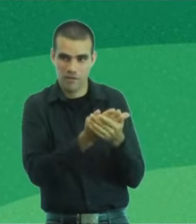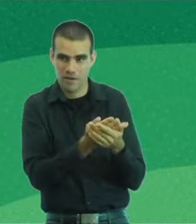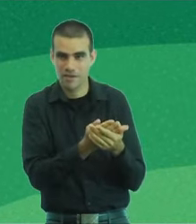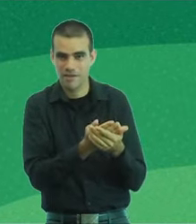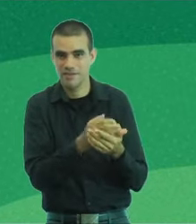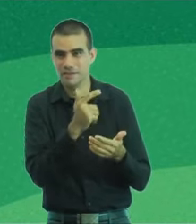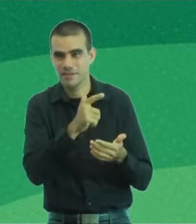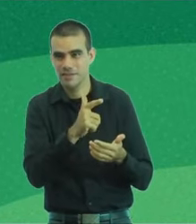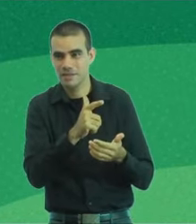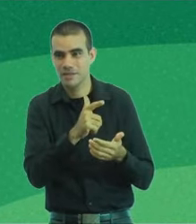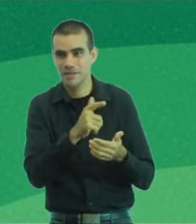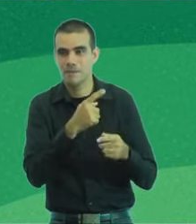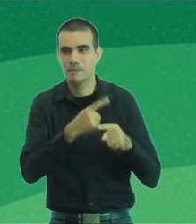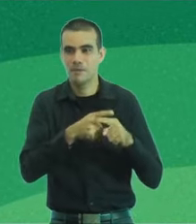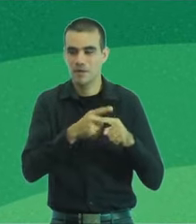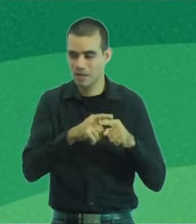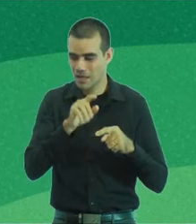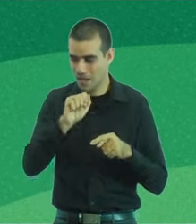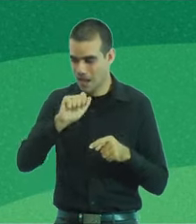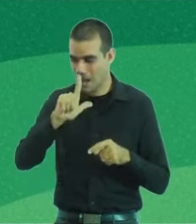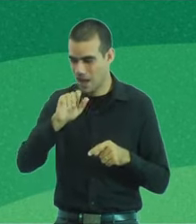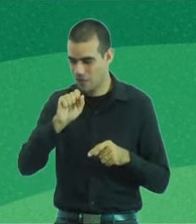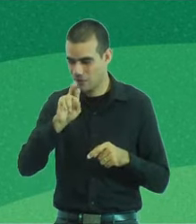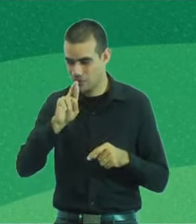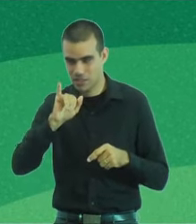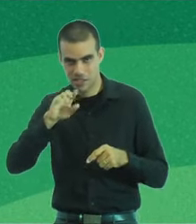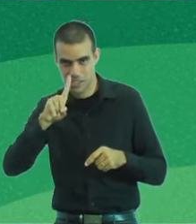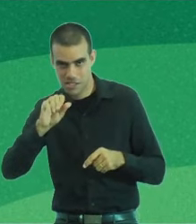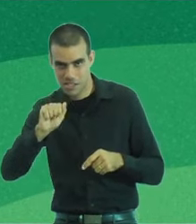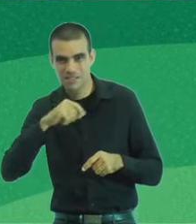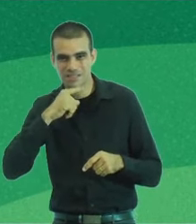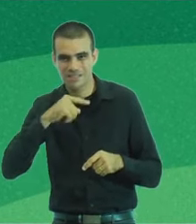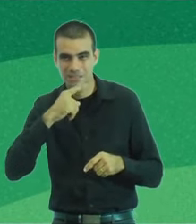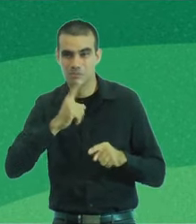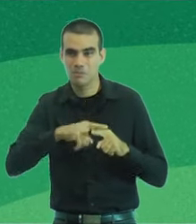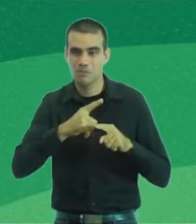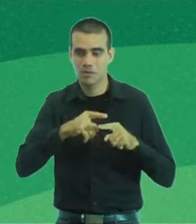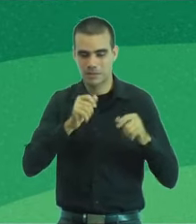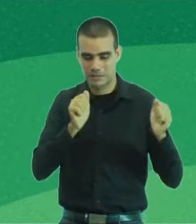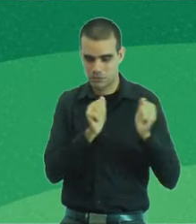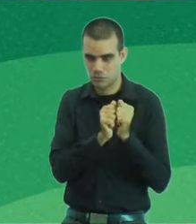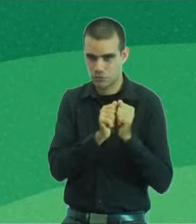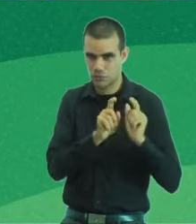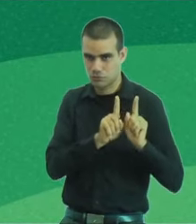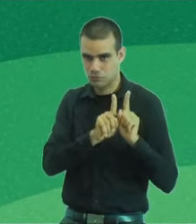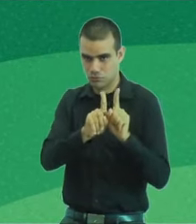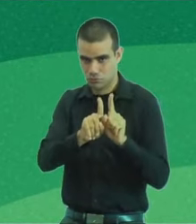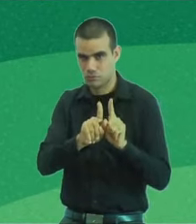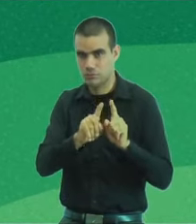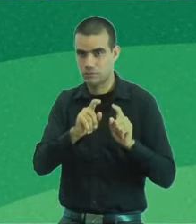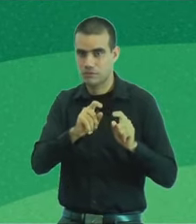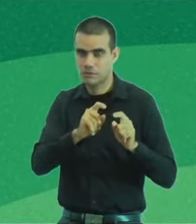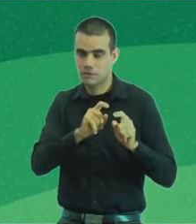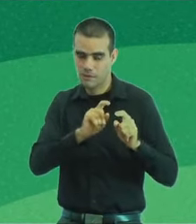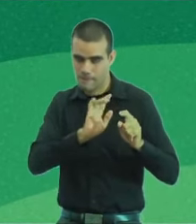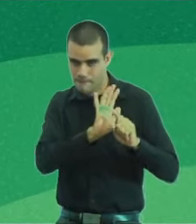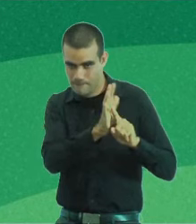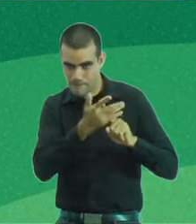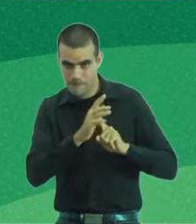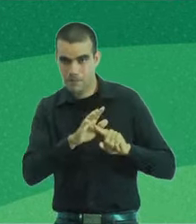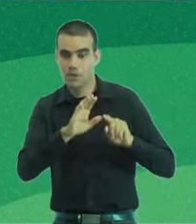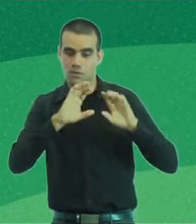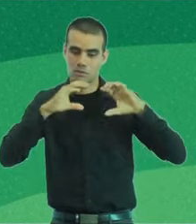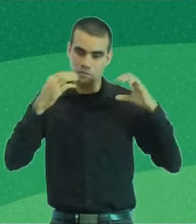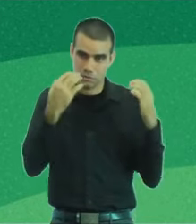porque não tem alteridade então as coisas precisam andar juntas para a gente poder fazer isso funcionar porque a comunidade